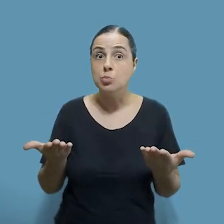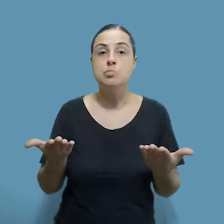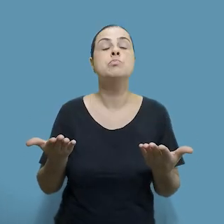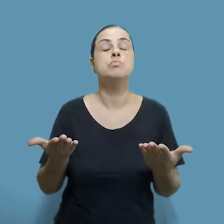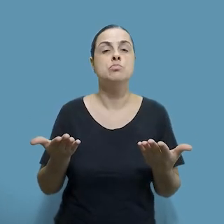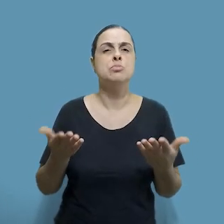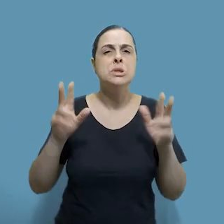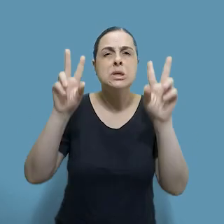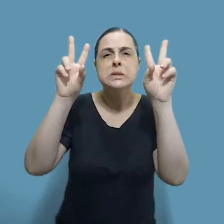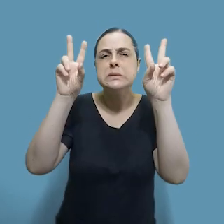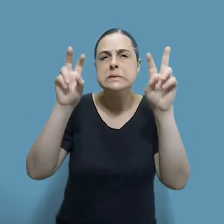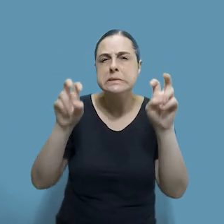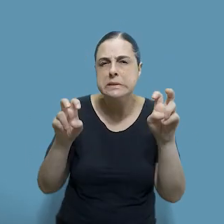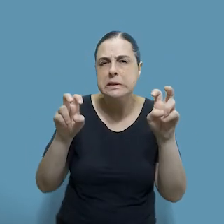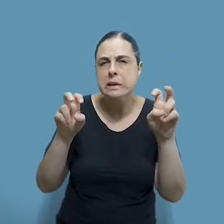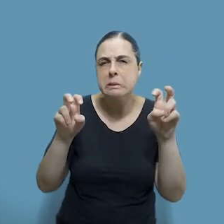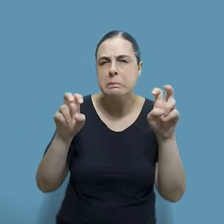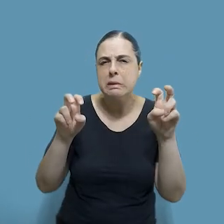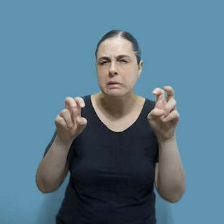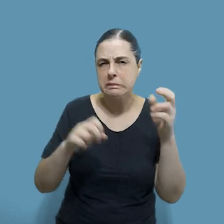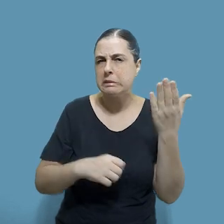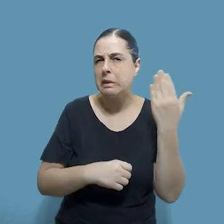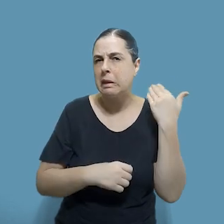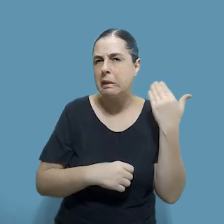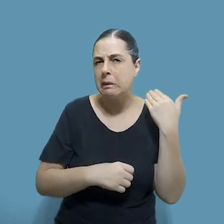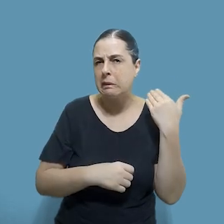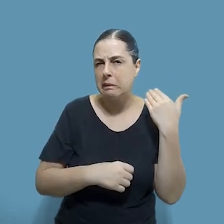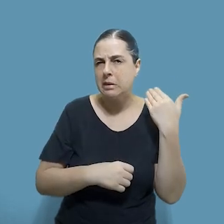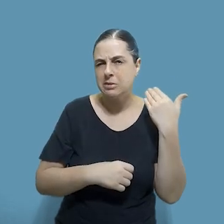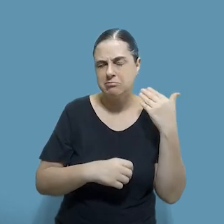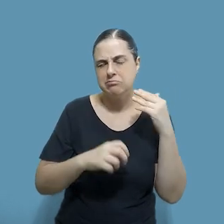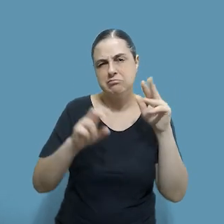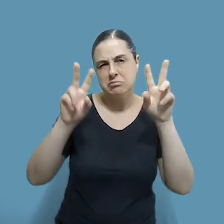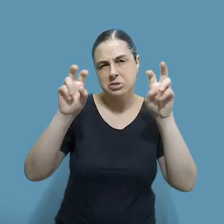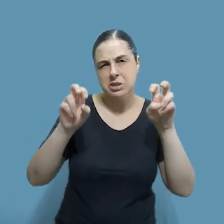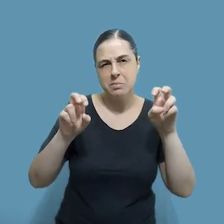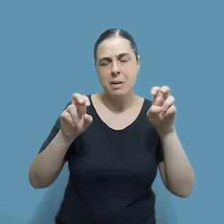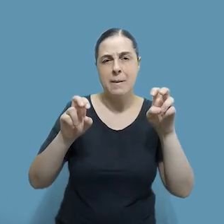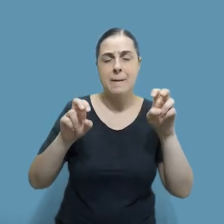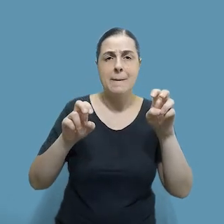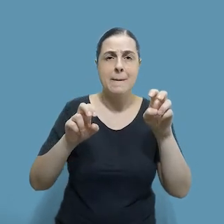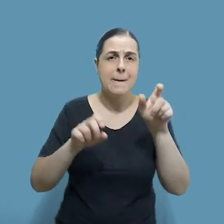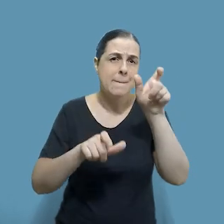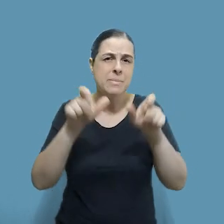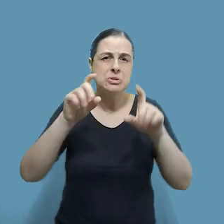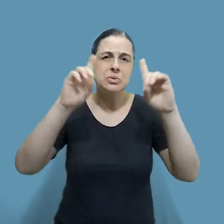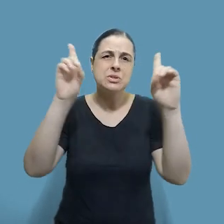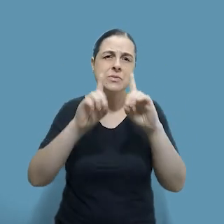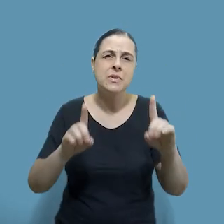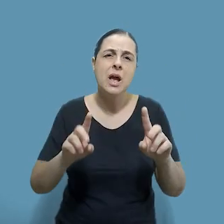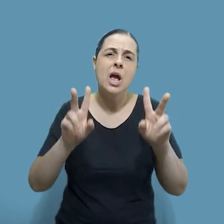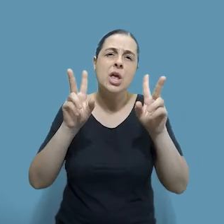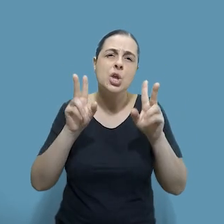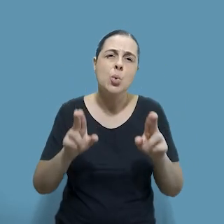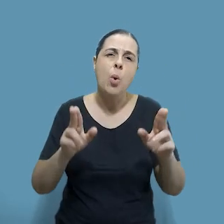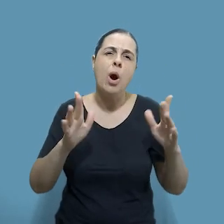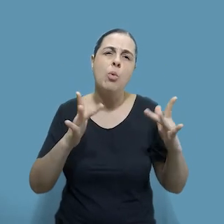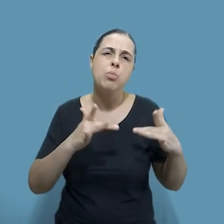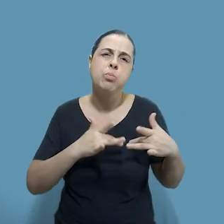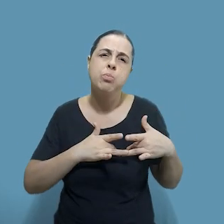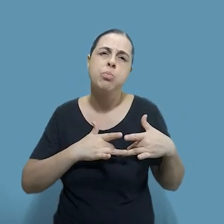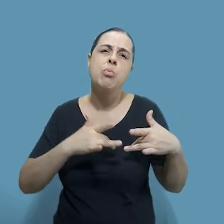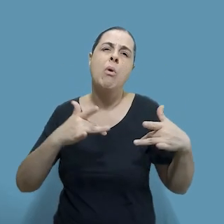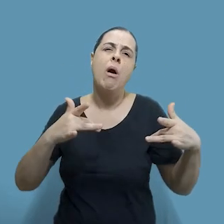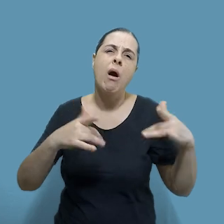esse tema de pessoas com deficiência era um tema de filantropia, de assistencialismo, e eu não me